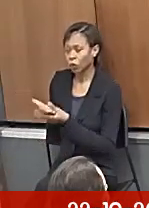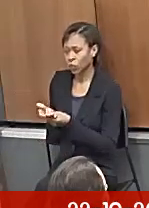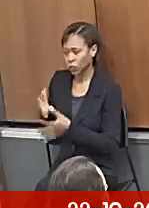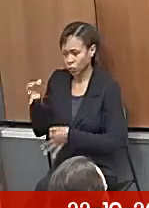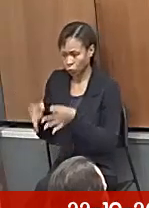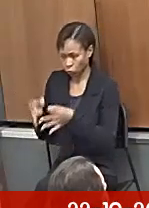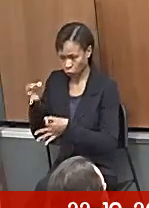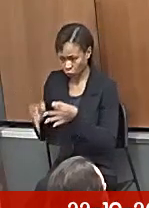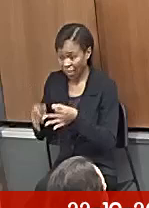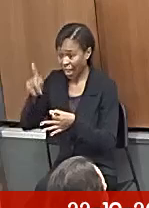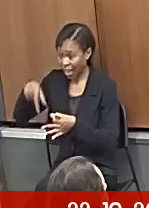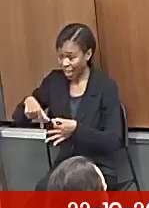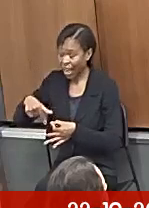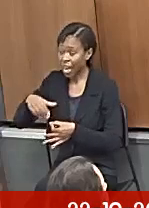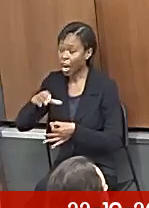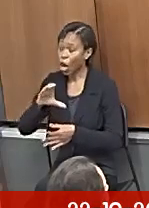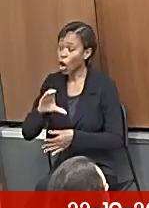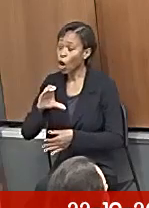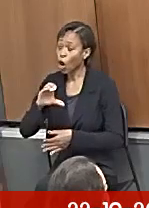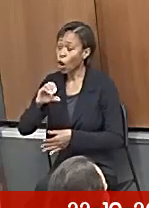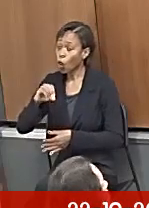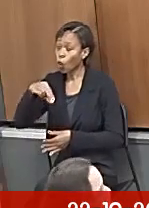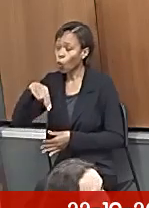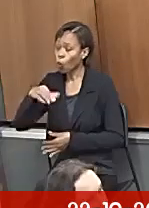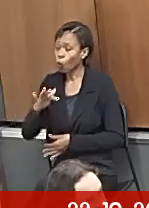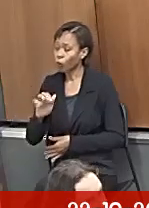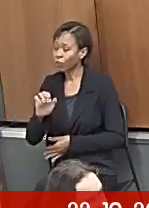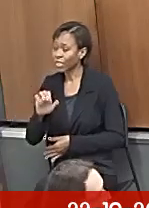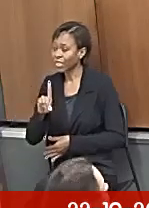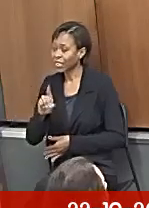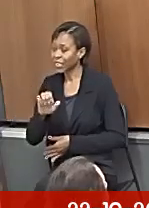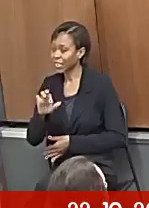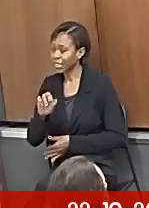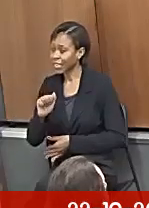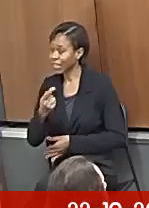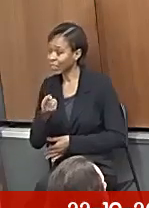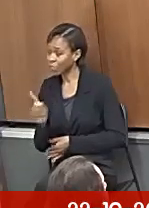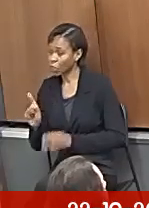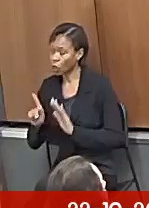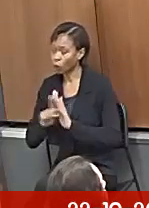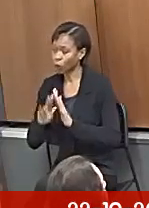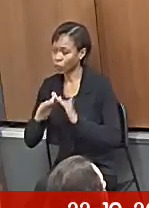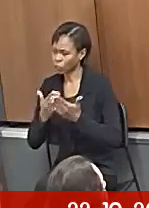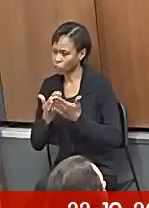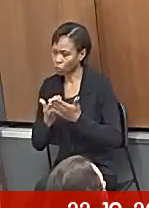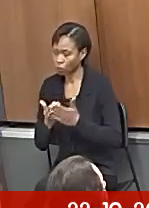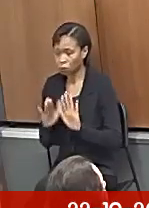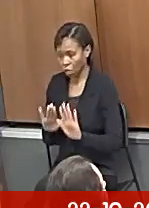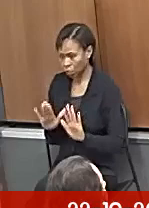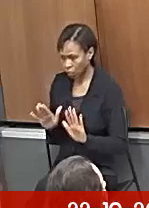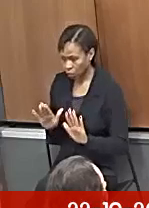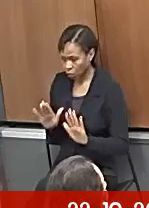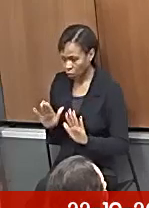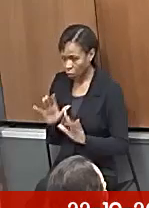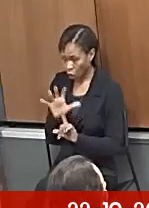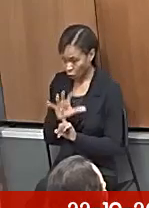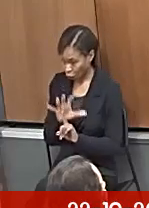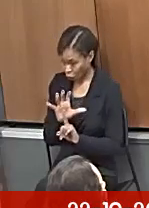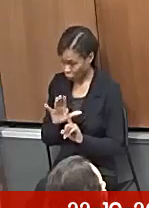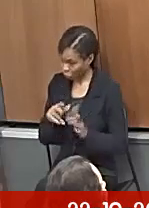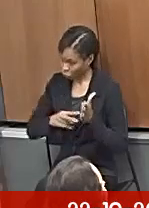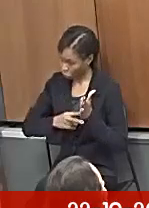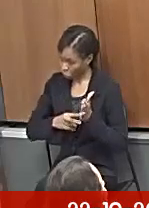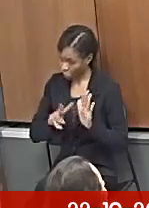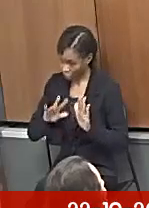em âmbito nacional é a Confederação das Escolas. Sim, mas provocada pelo sindicato daqui. Não, eu não sei, porque eu entrei o ano passado.